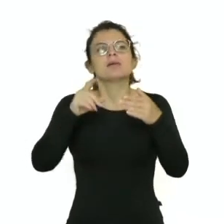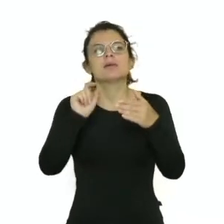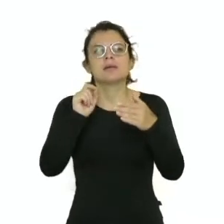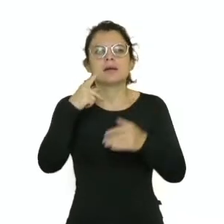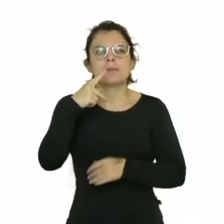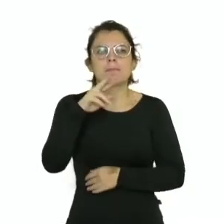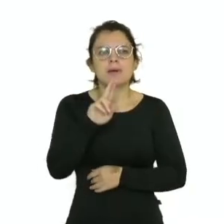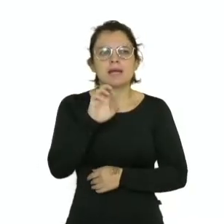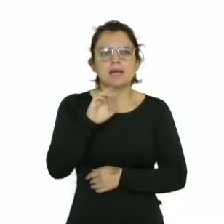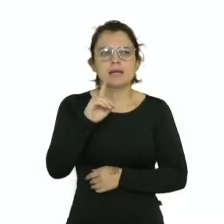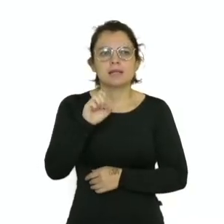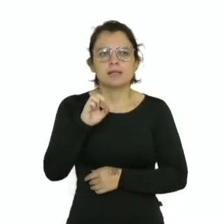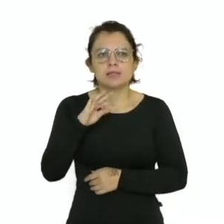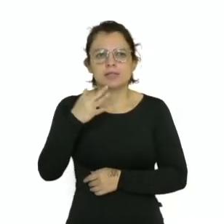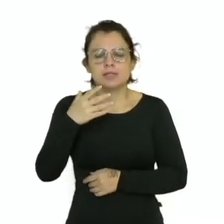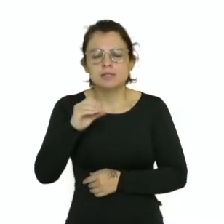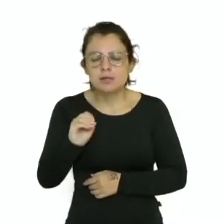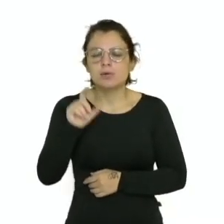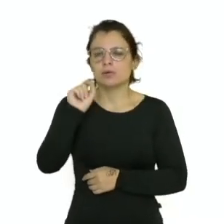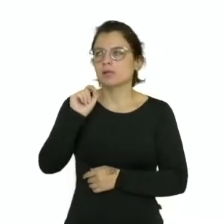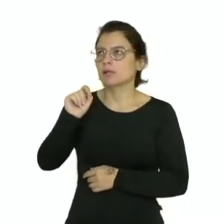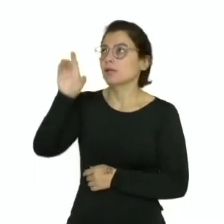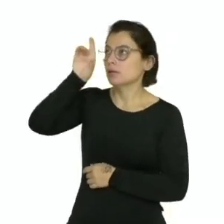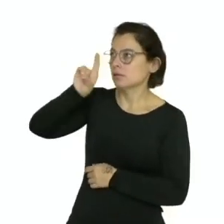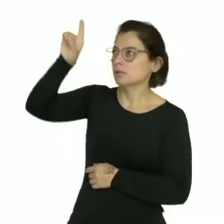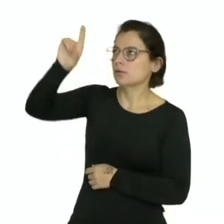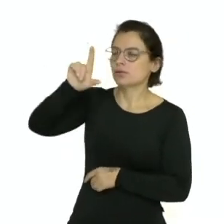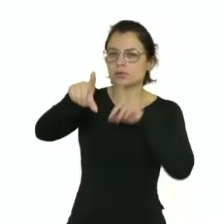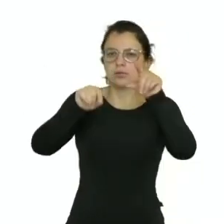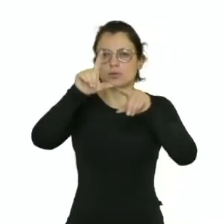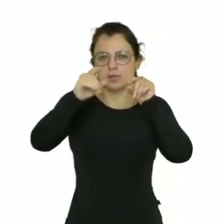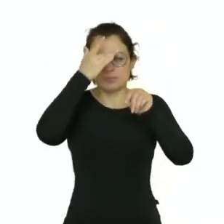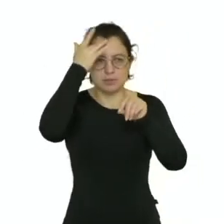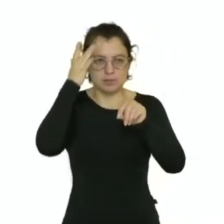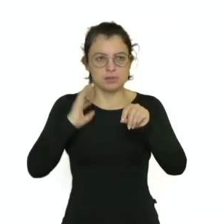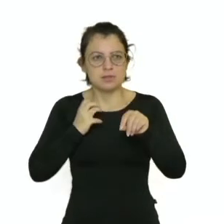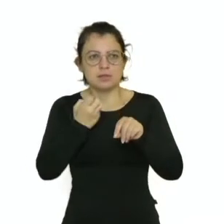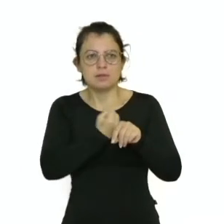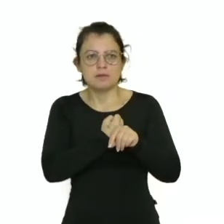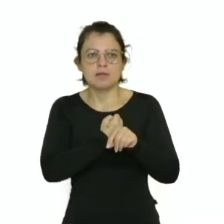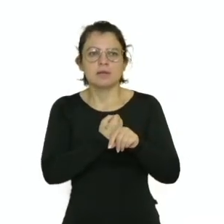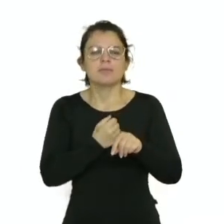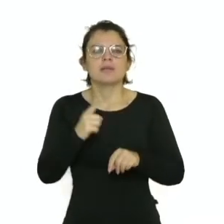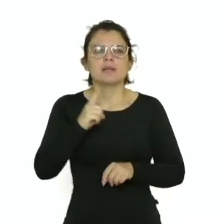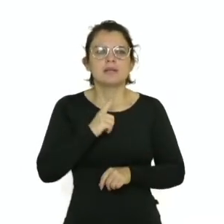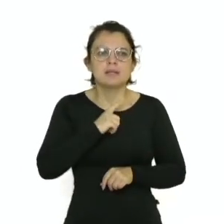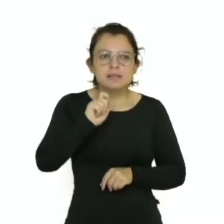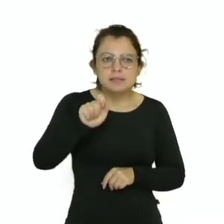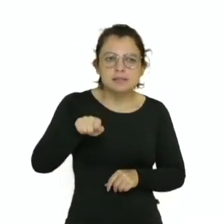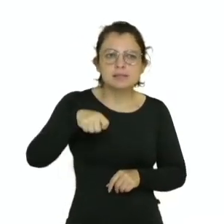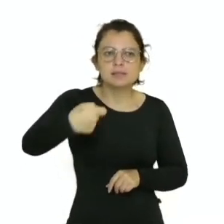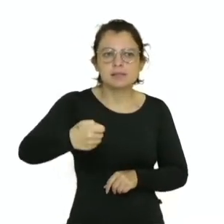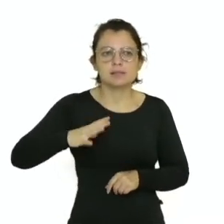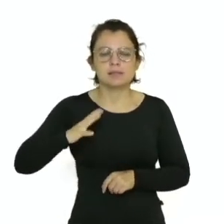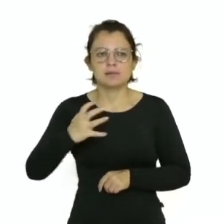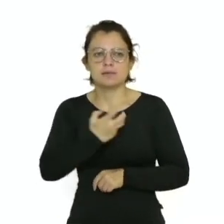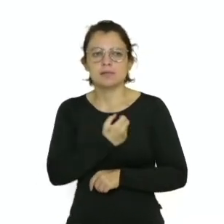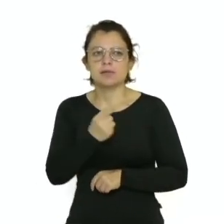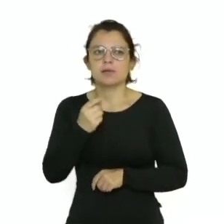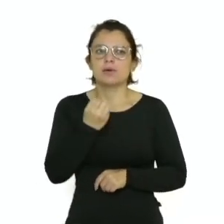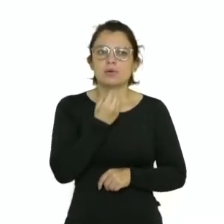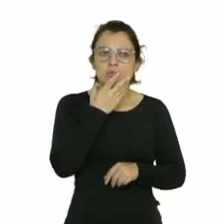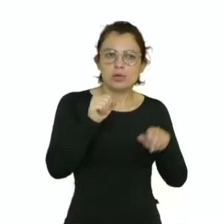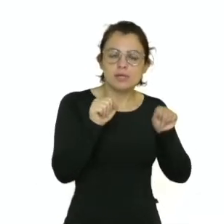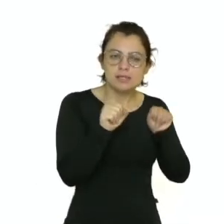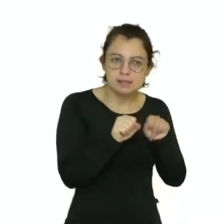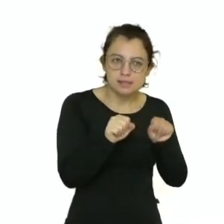a Deus escolher os fiéis que seriam salvos. Como sinais divinos de salvação destacam-se as boas